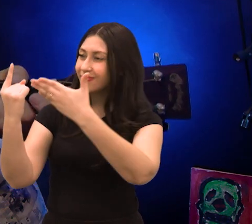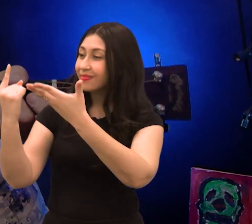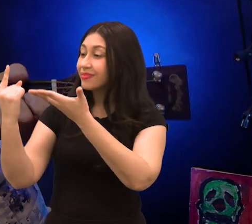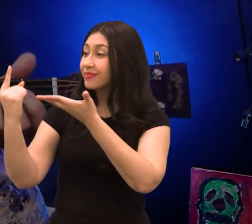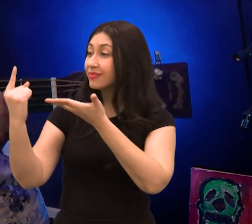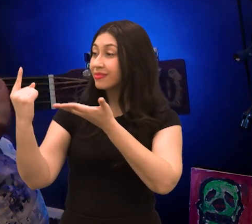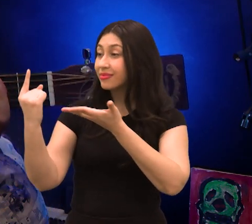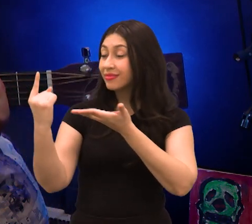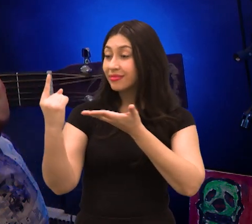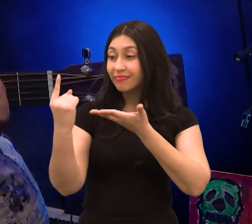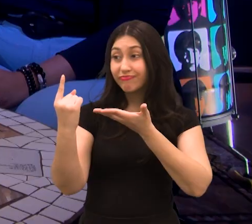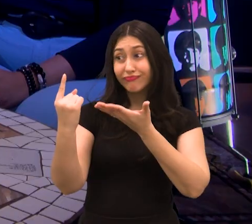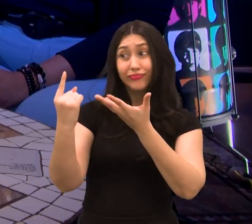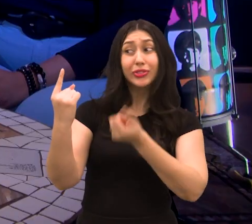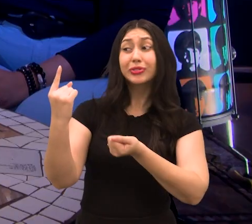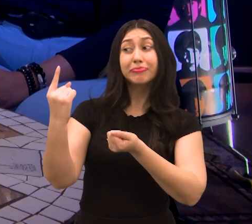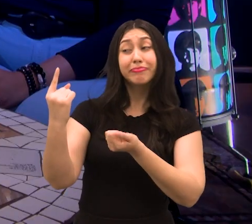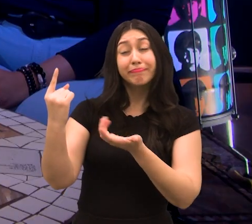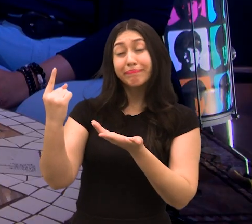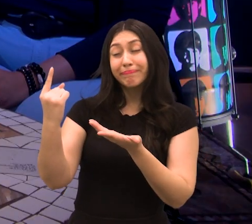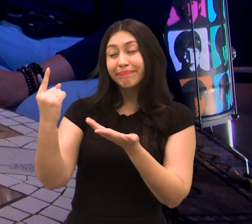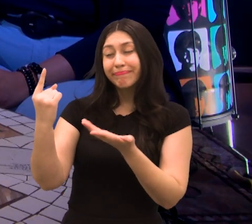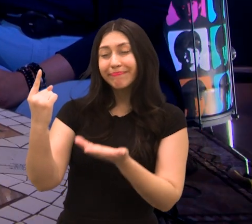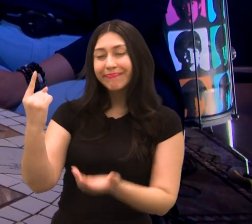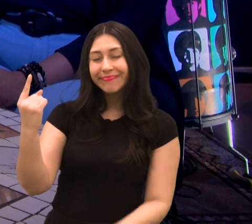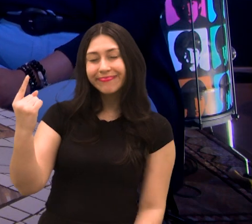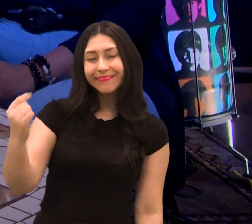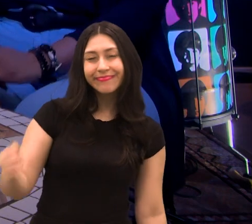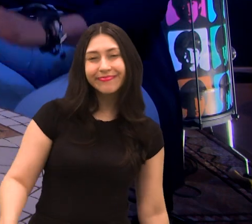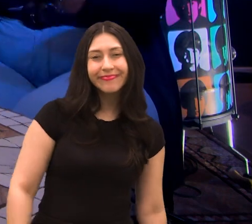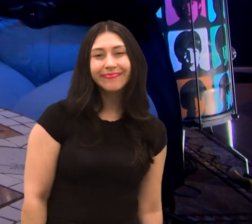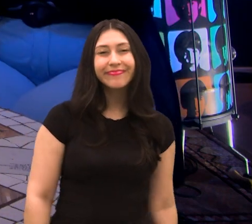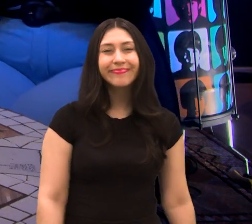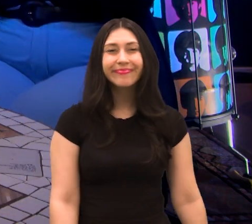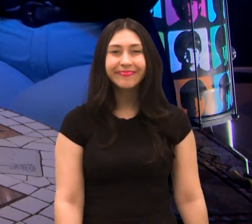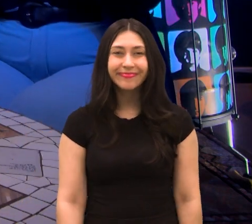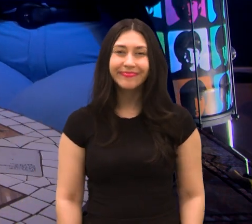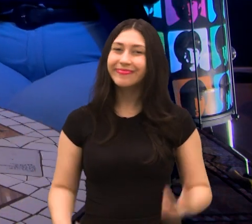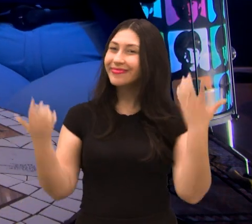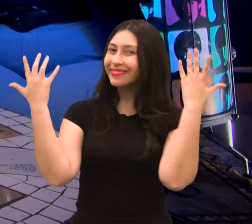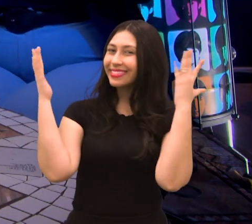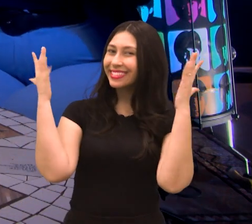é o que você não assumiu.